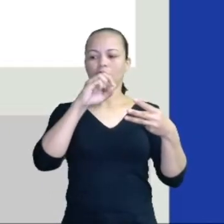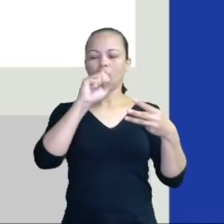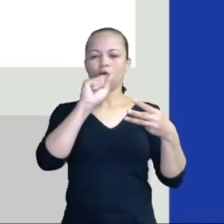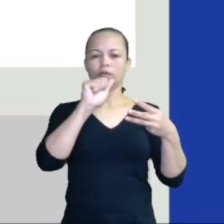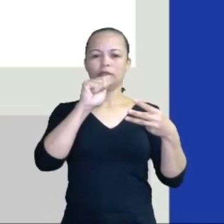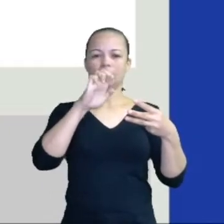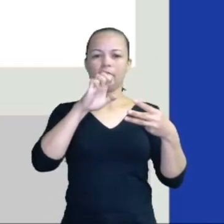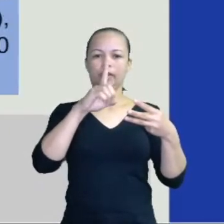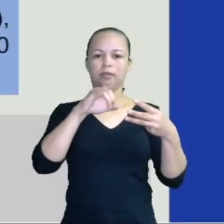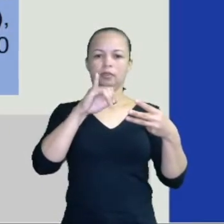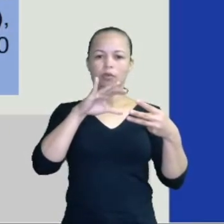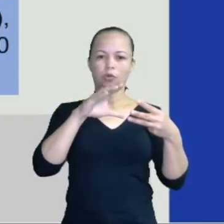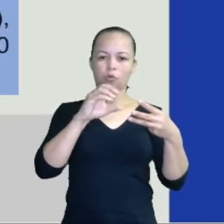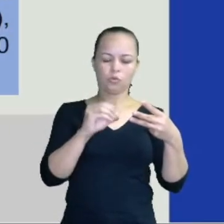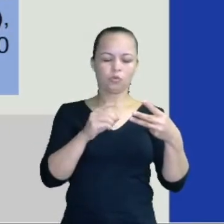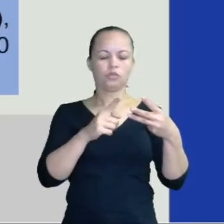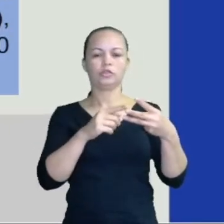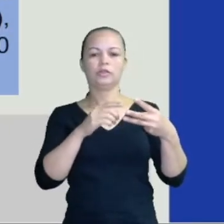complexos.